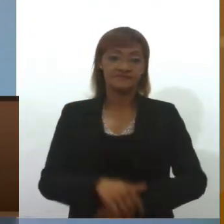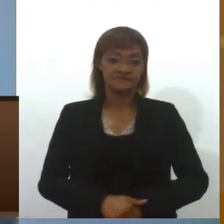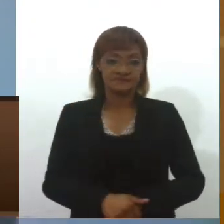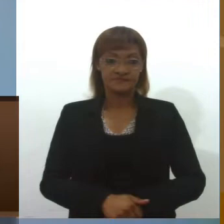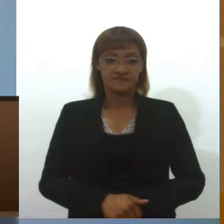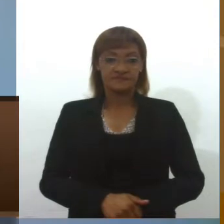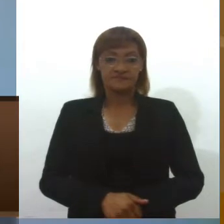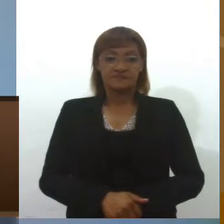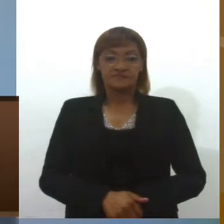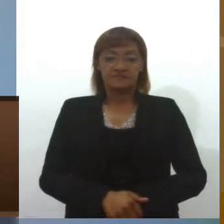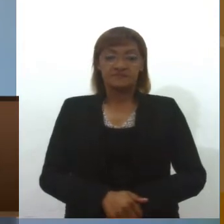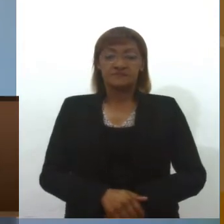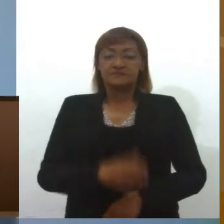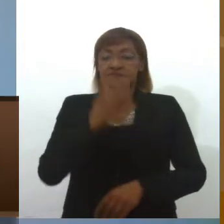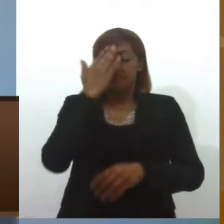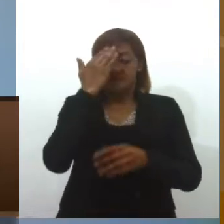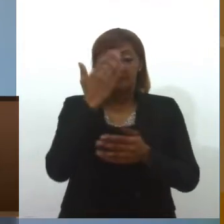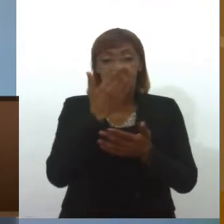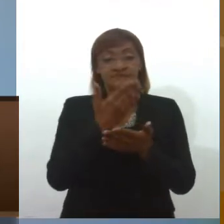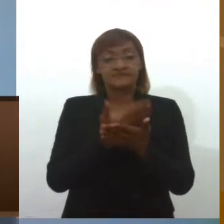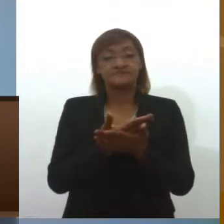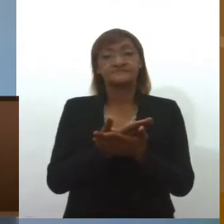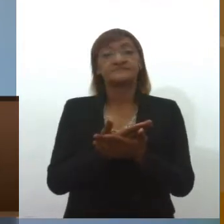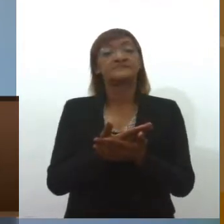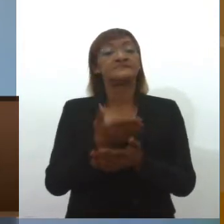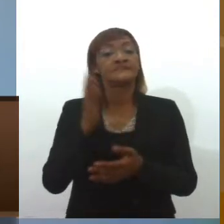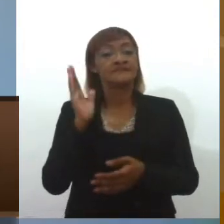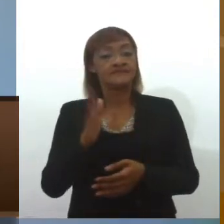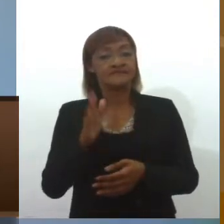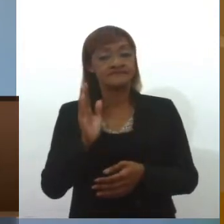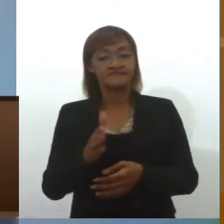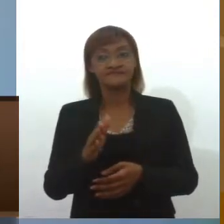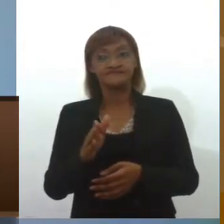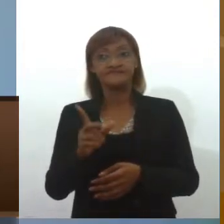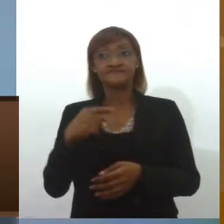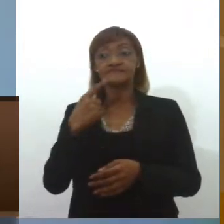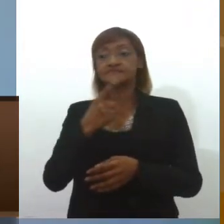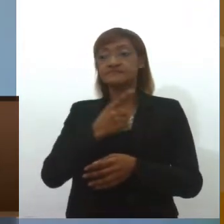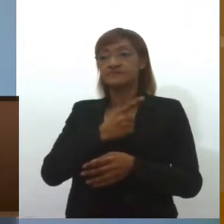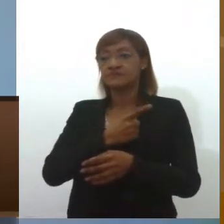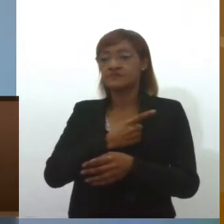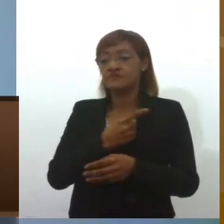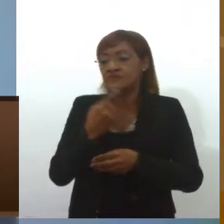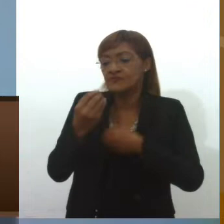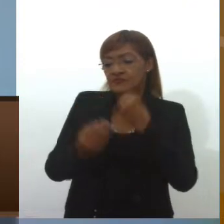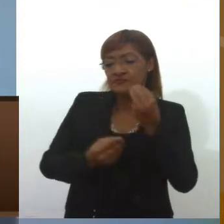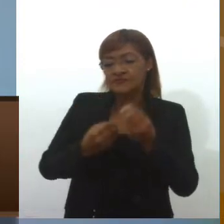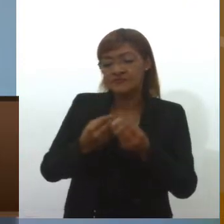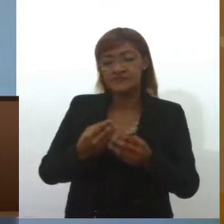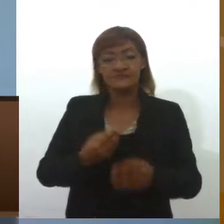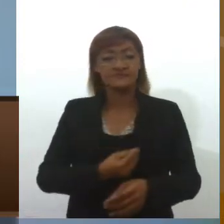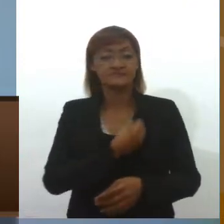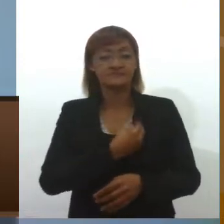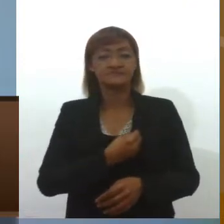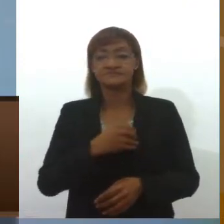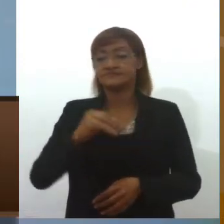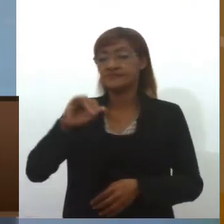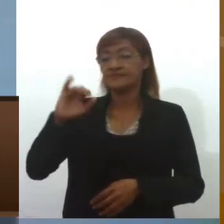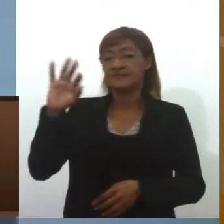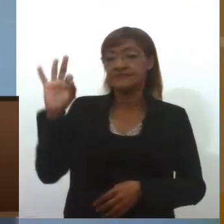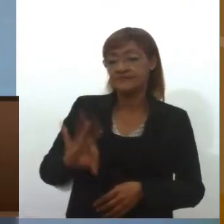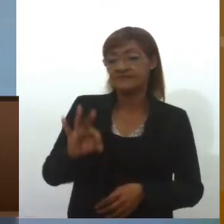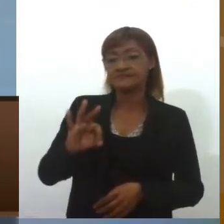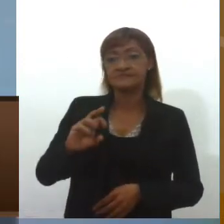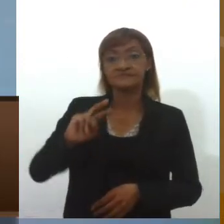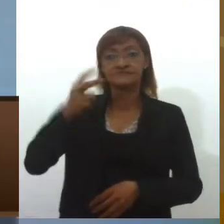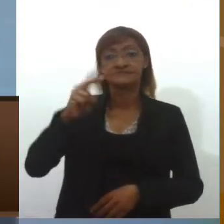Acredito que talvez fosse melhor discutir o que levou a gente chegar a esse estado de inflação tão alta quanto está. A